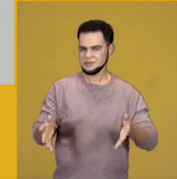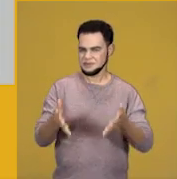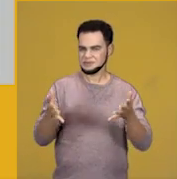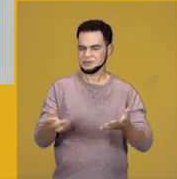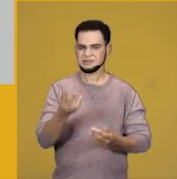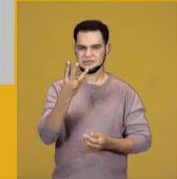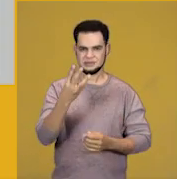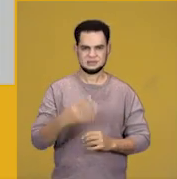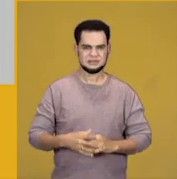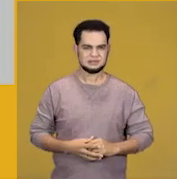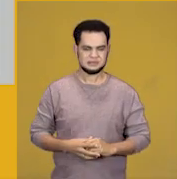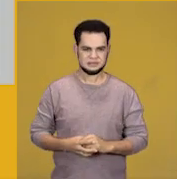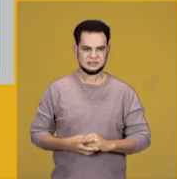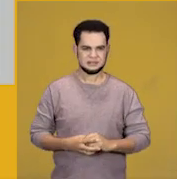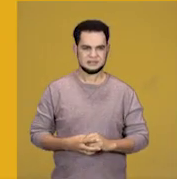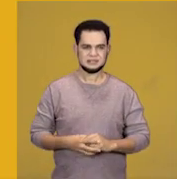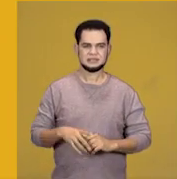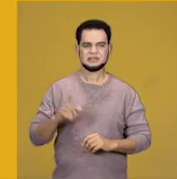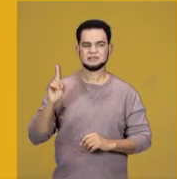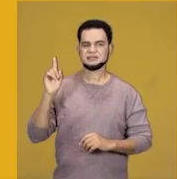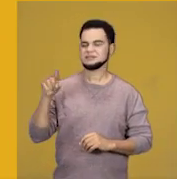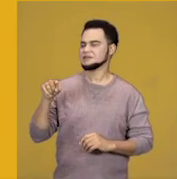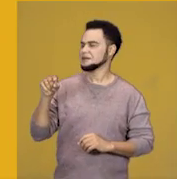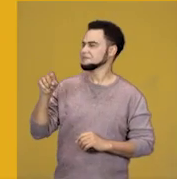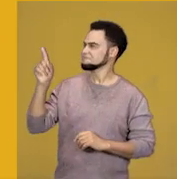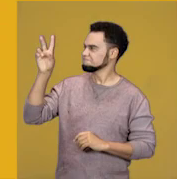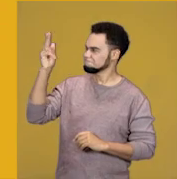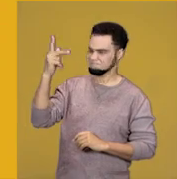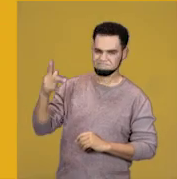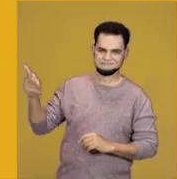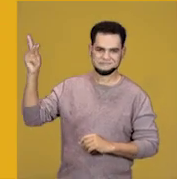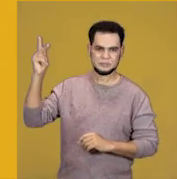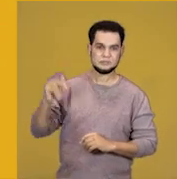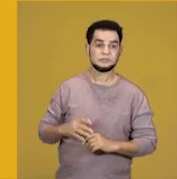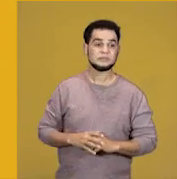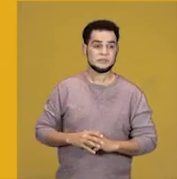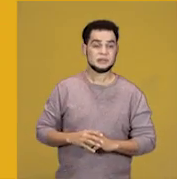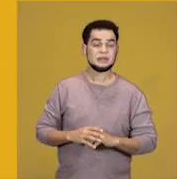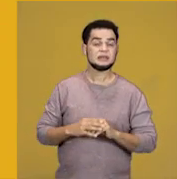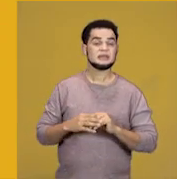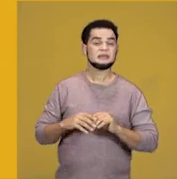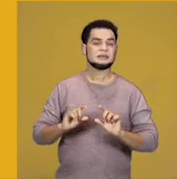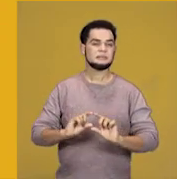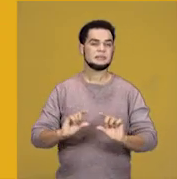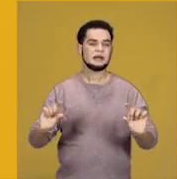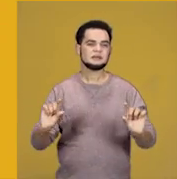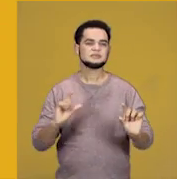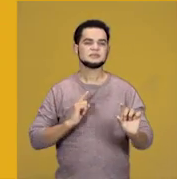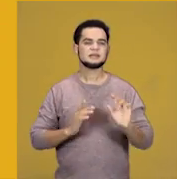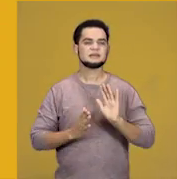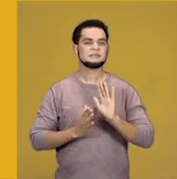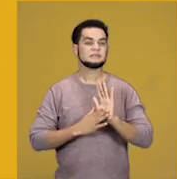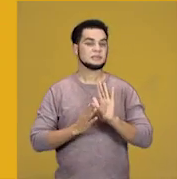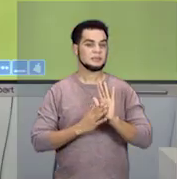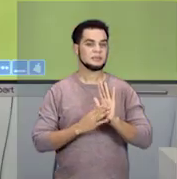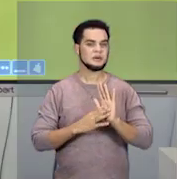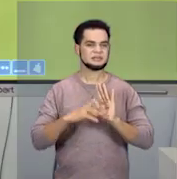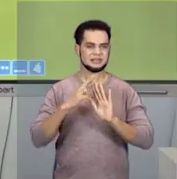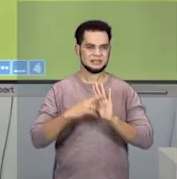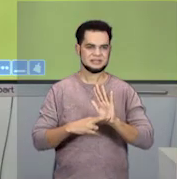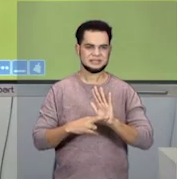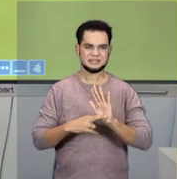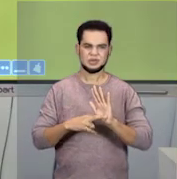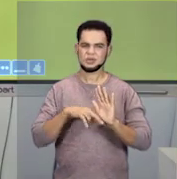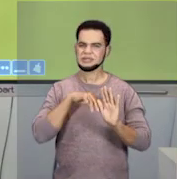que é um infográfico. E aqui embaixo a gente tem a proposta de redação. Tá meio ruim para você